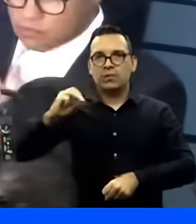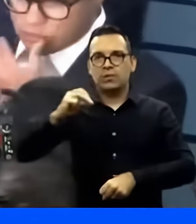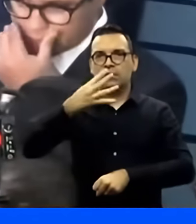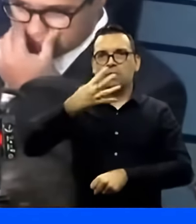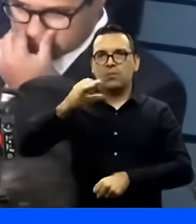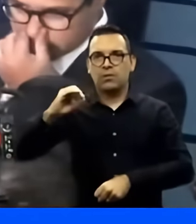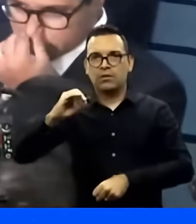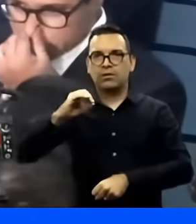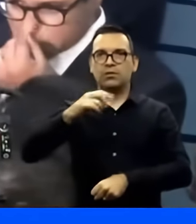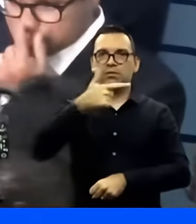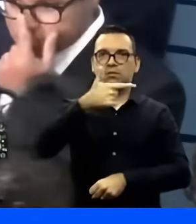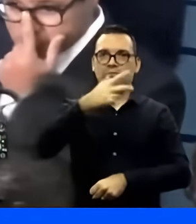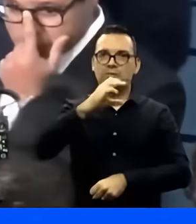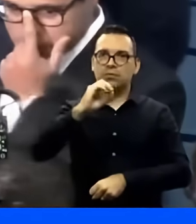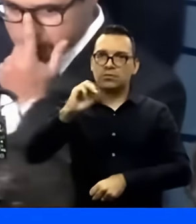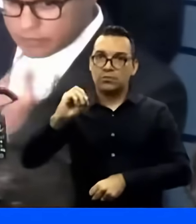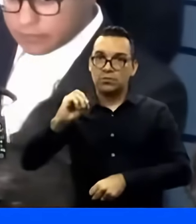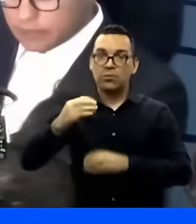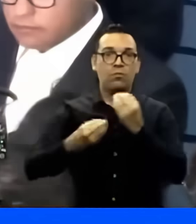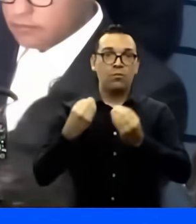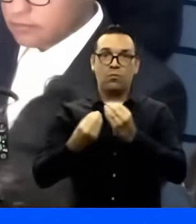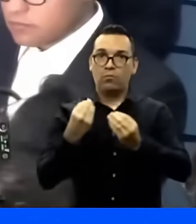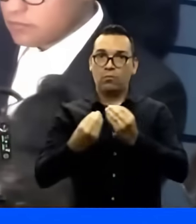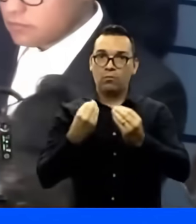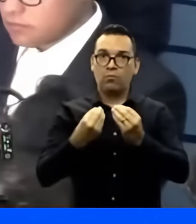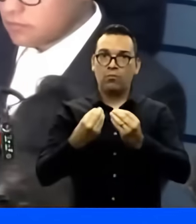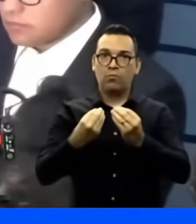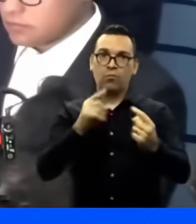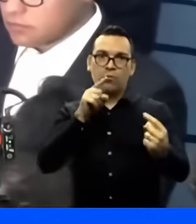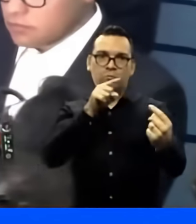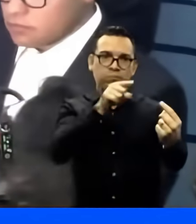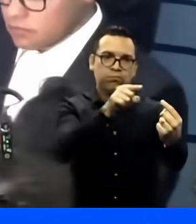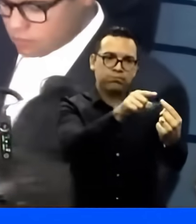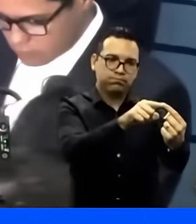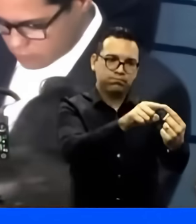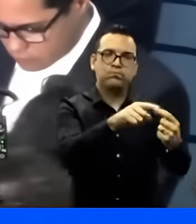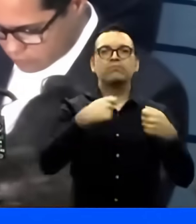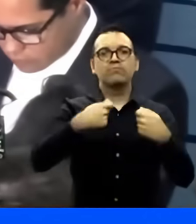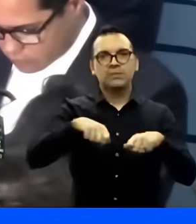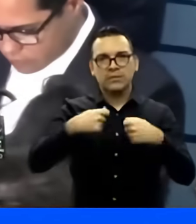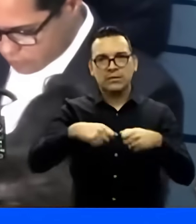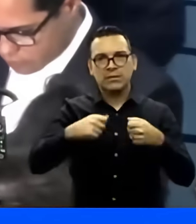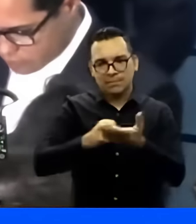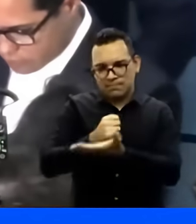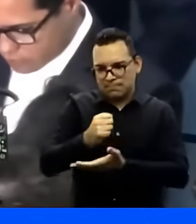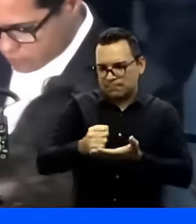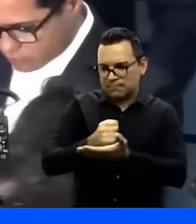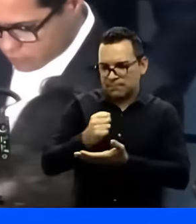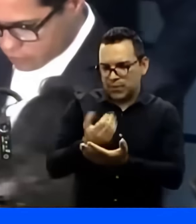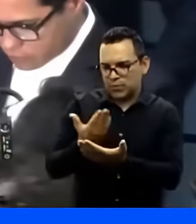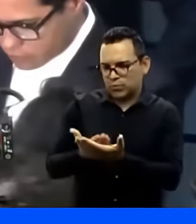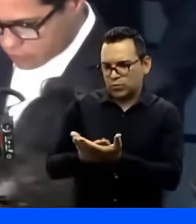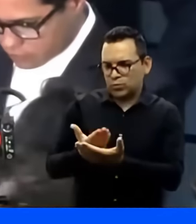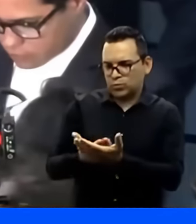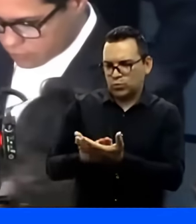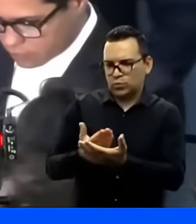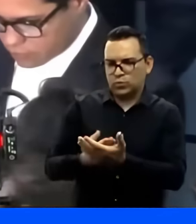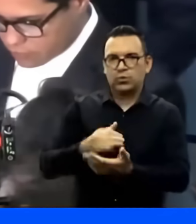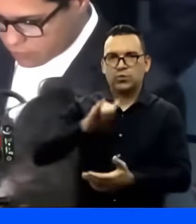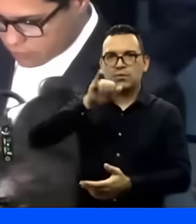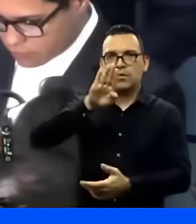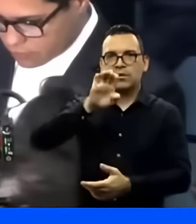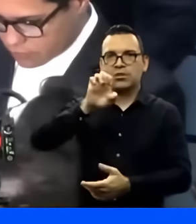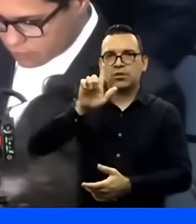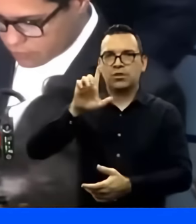em 2045 e 2050. Isso tudo com muito embasamento técnico, é baseado em evidências, IBGE,